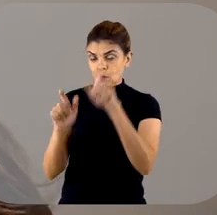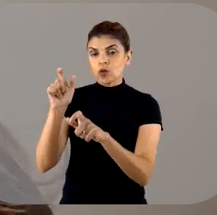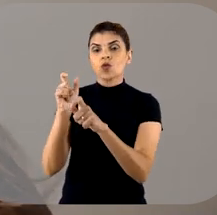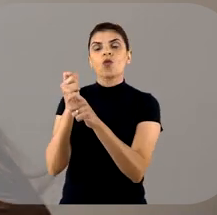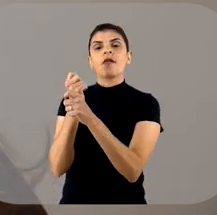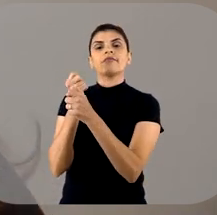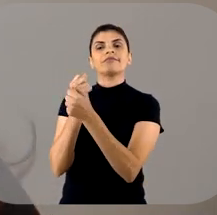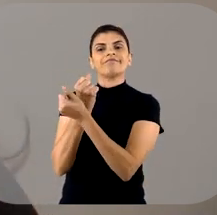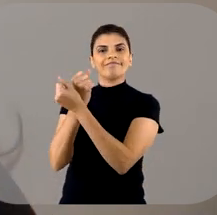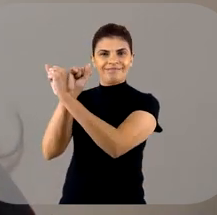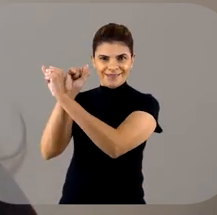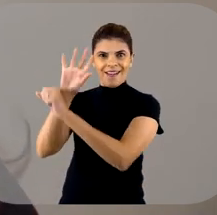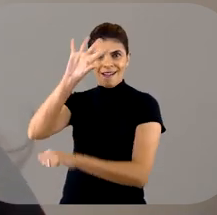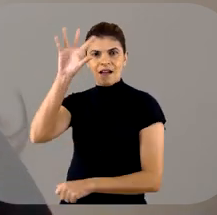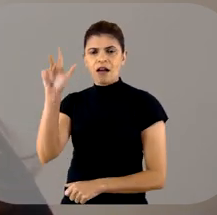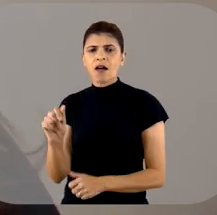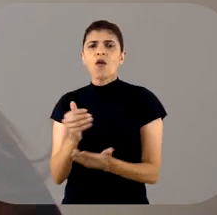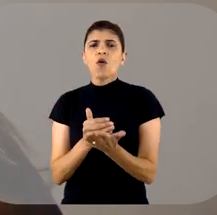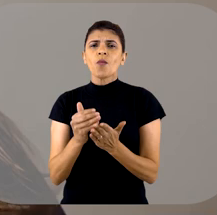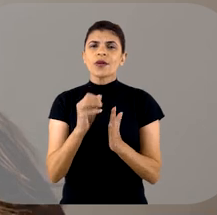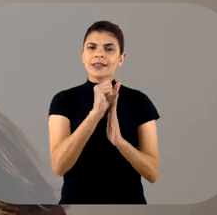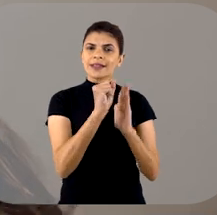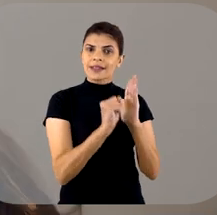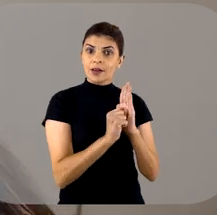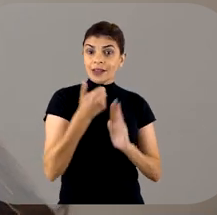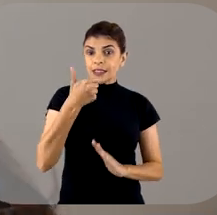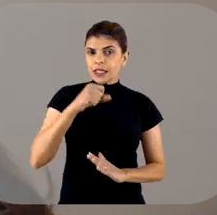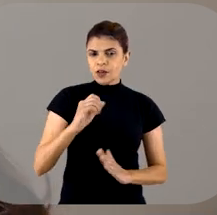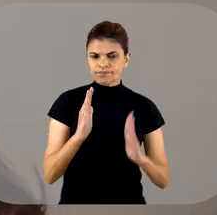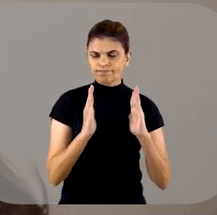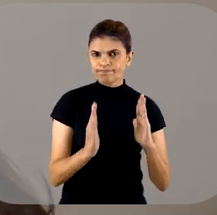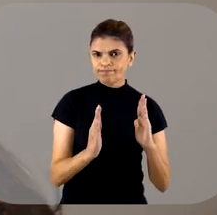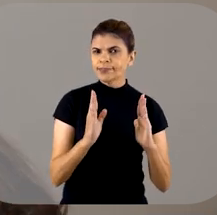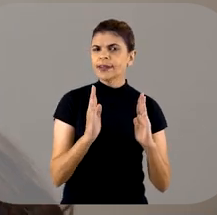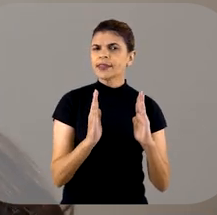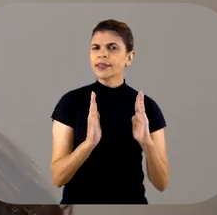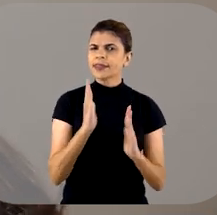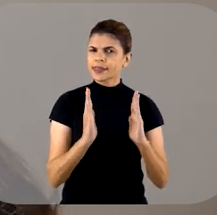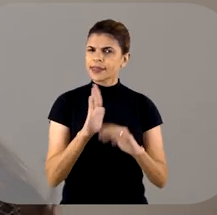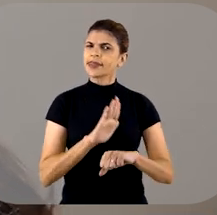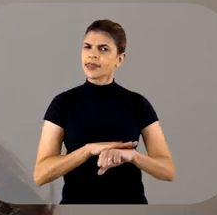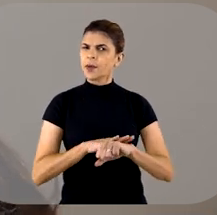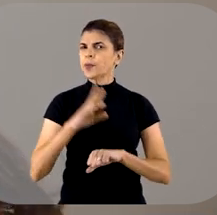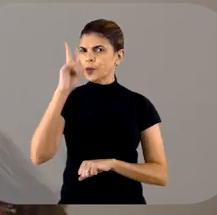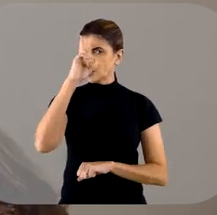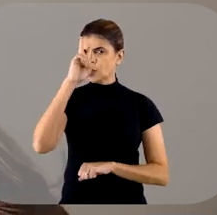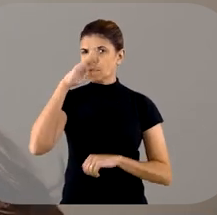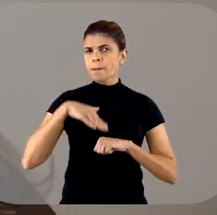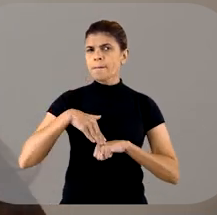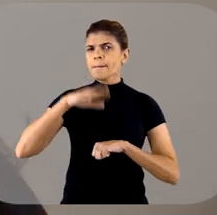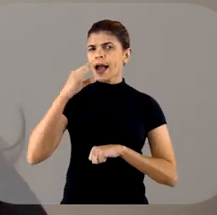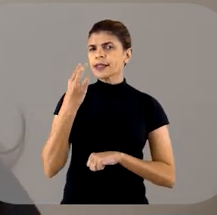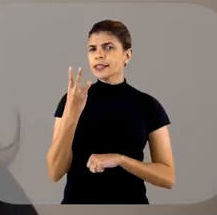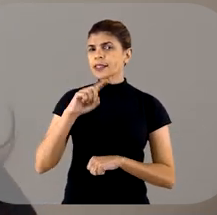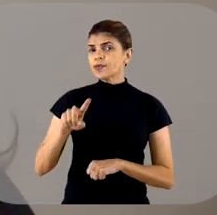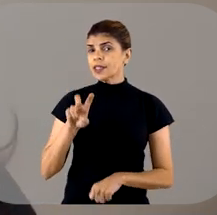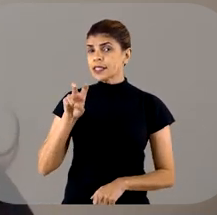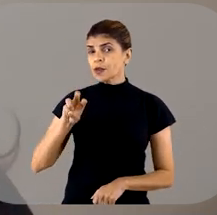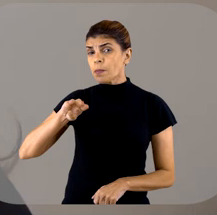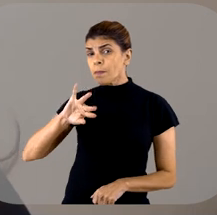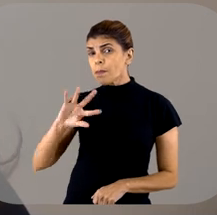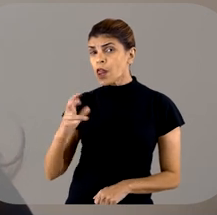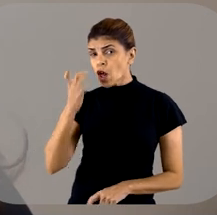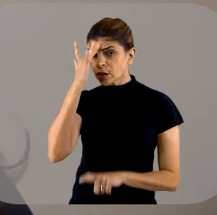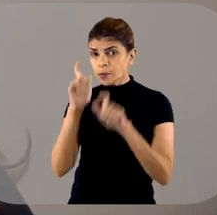mais intenso no século XIX, eu vou me concentrar nesse tempo histórico, né? Foram mais de 3,5